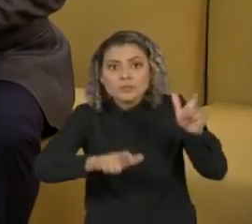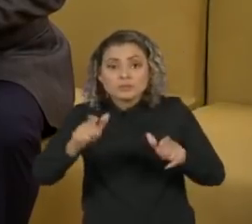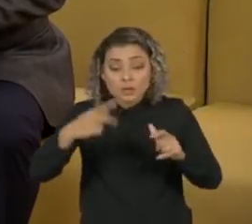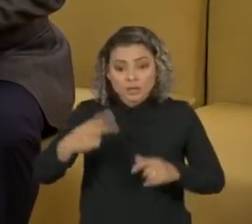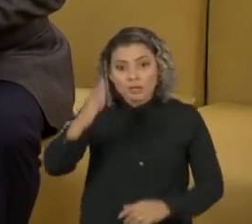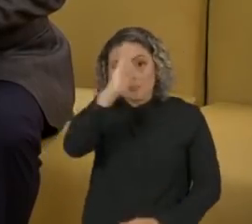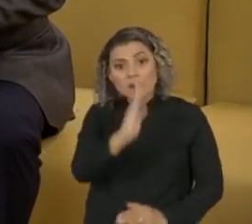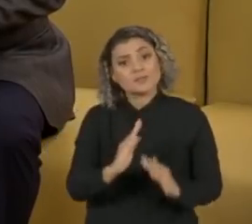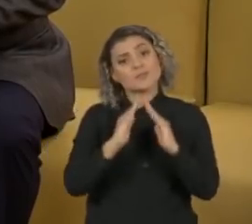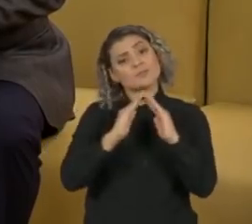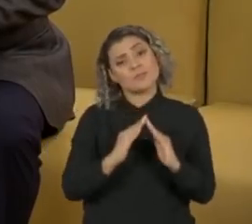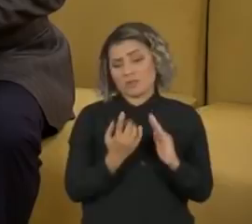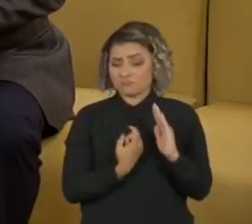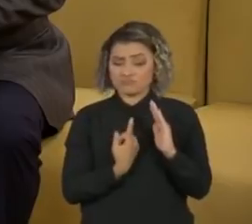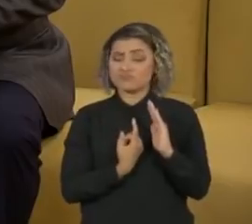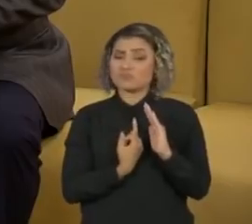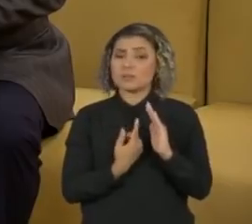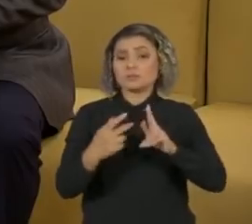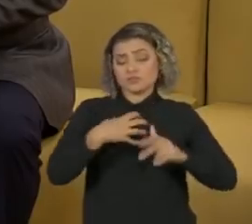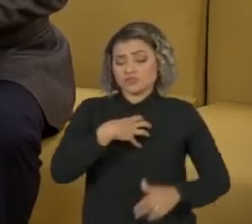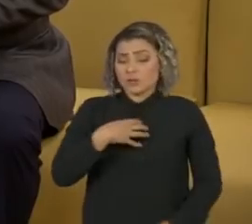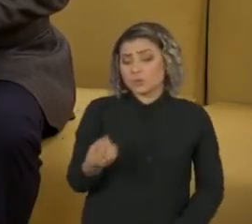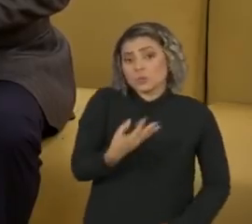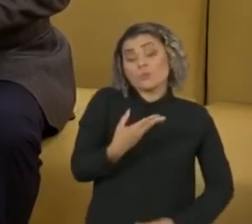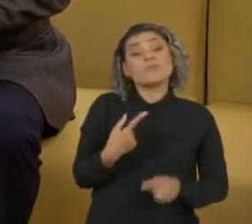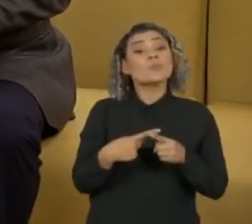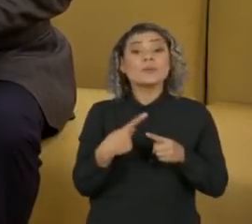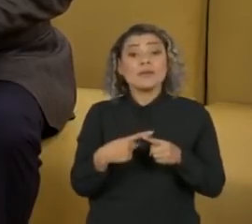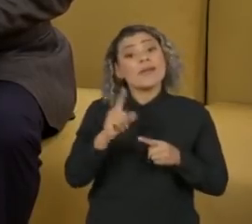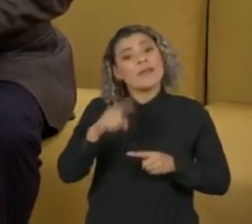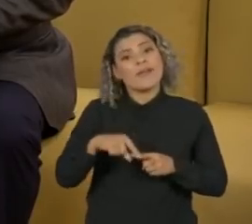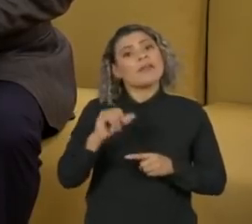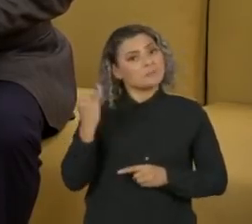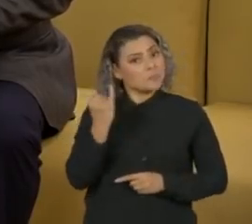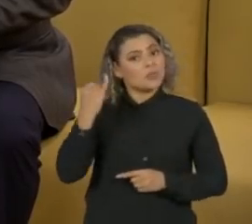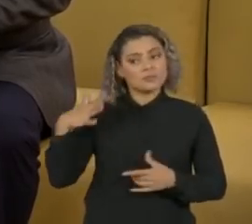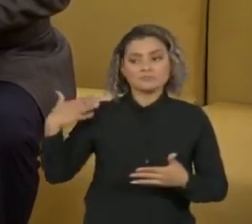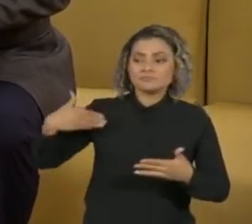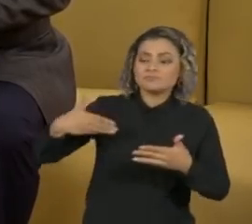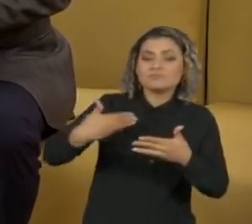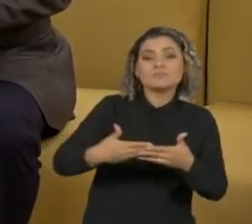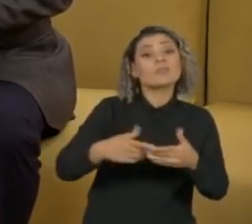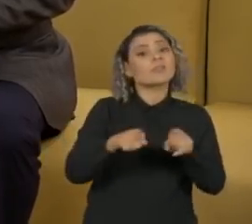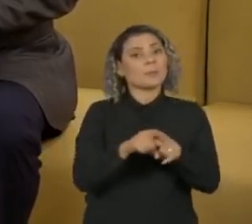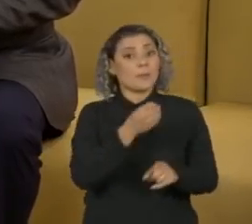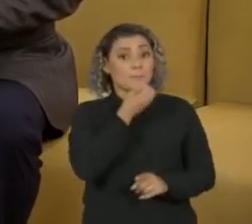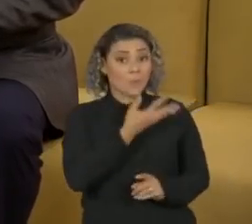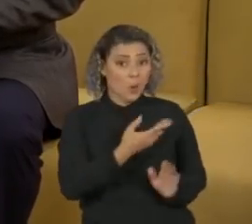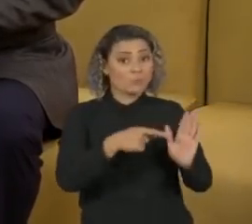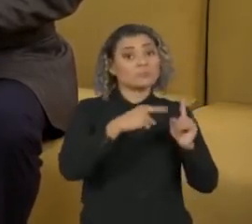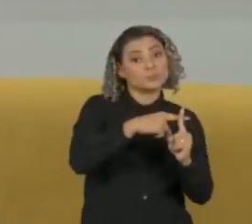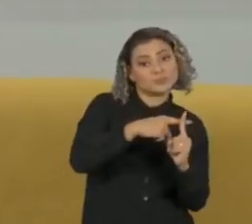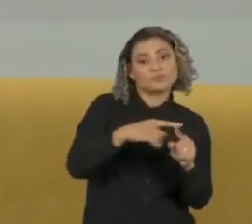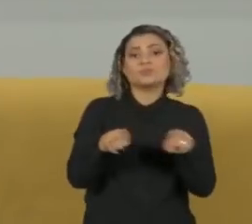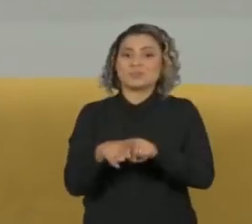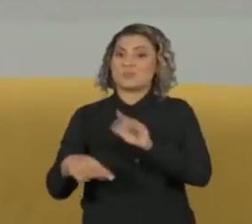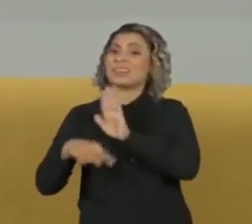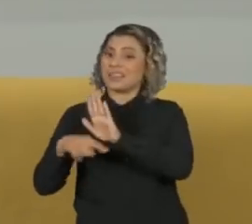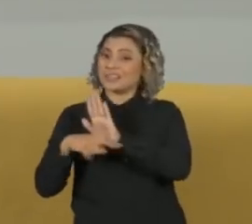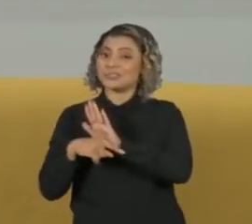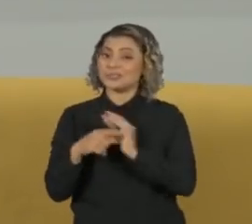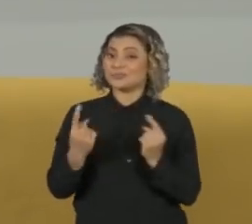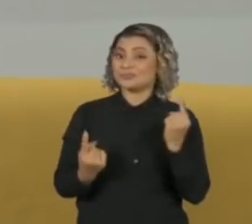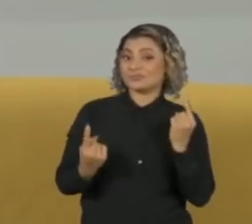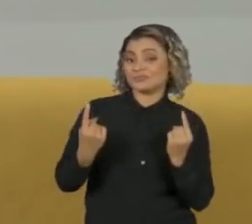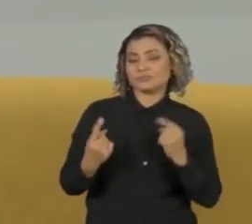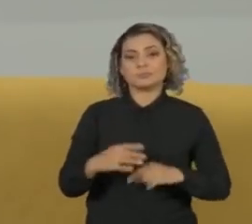moram sozinhas. O novo comportamento é considerado uma tendência importante e tem vantagens e desvantagens.